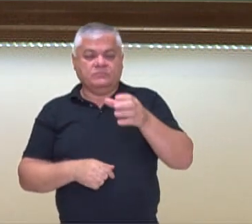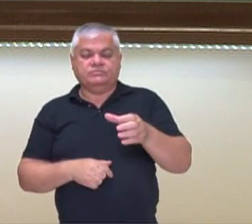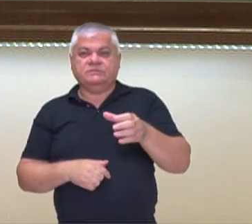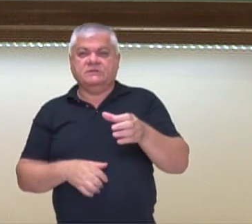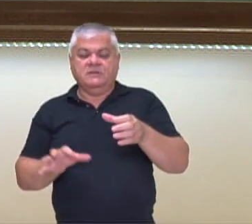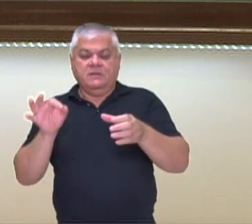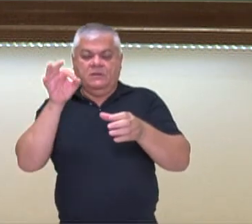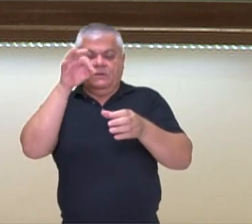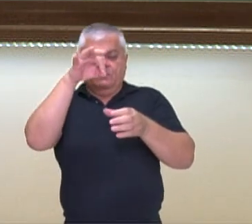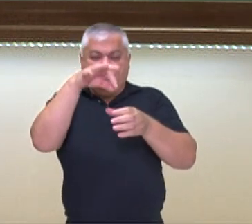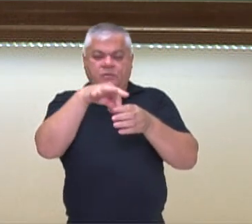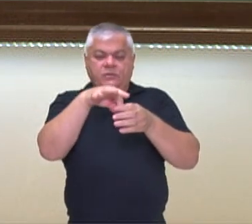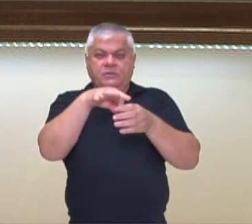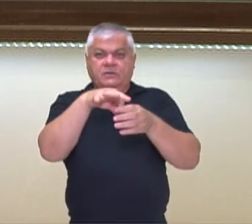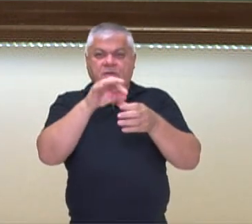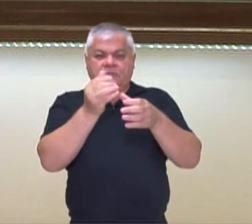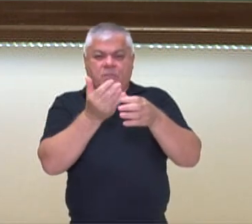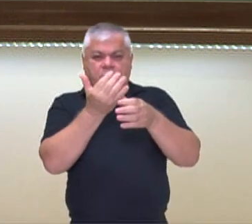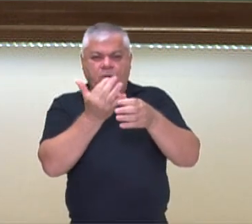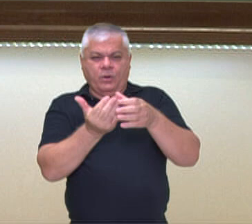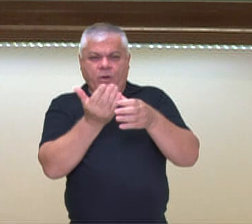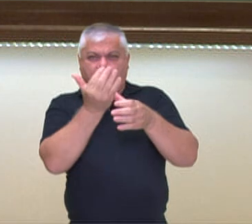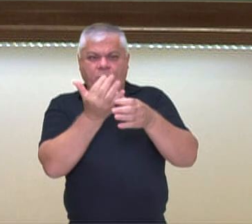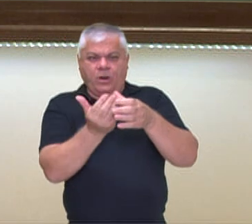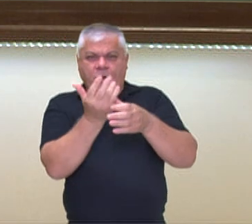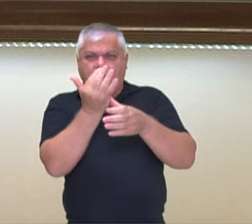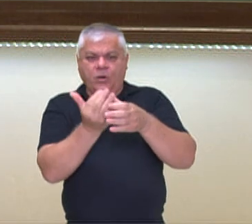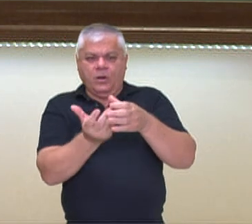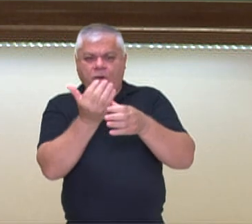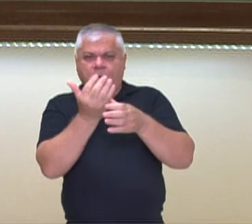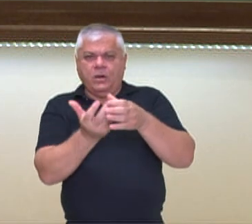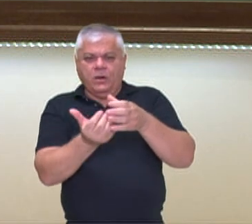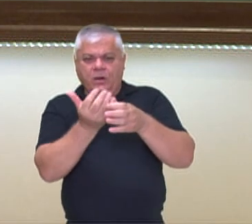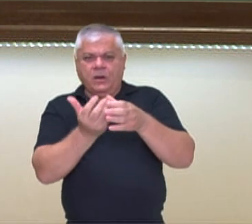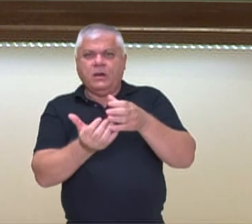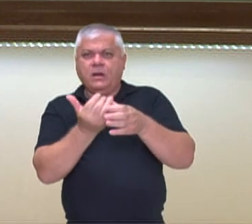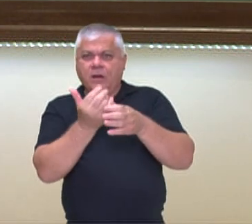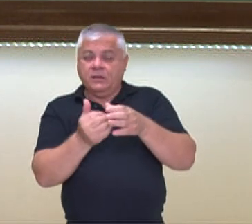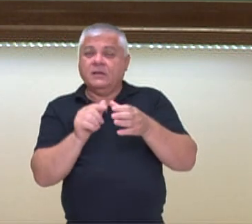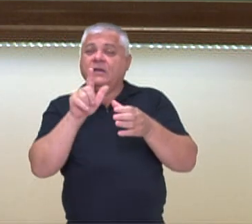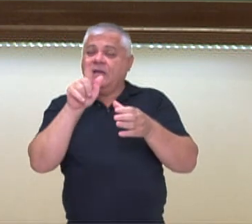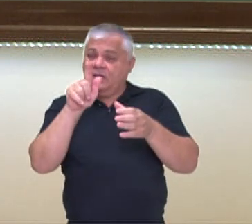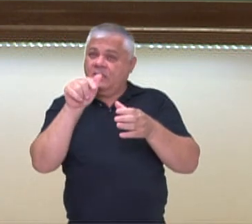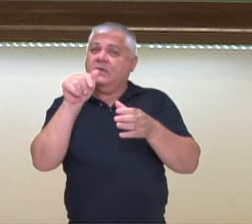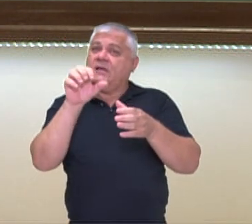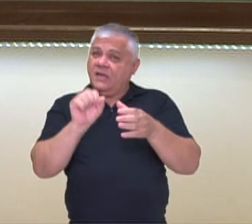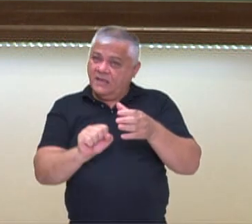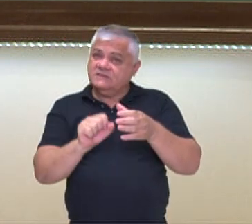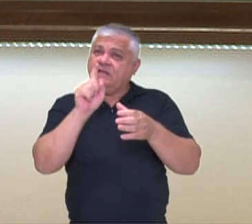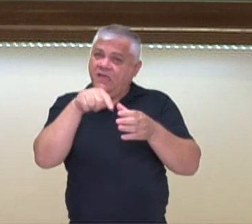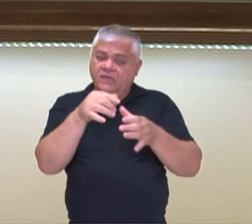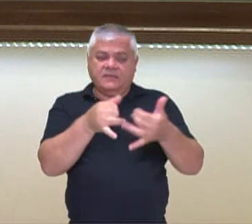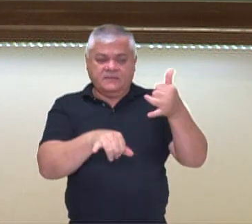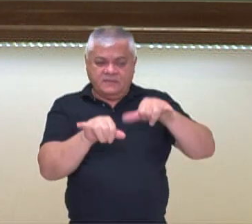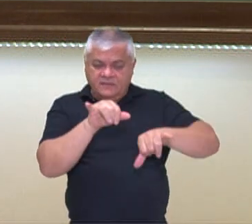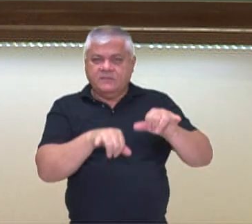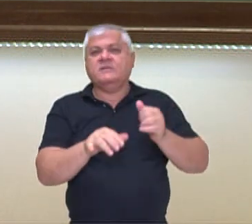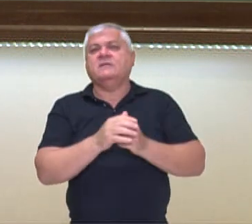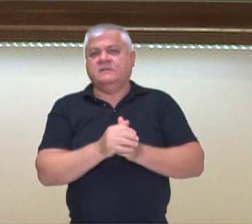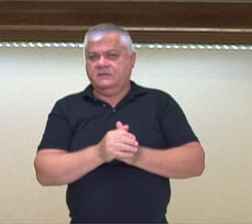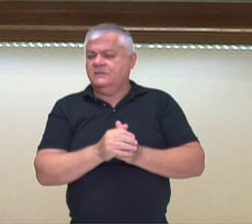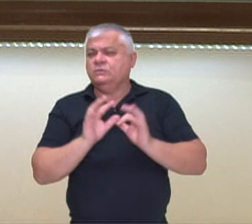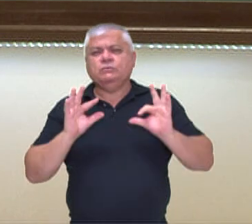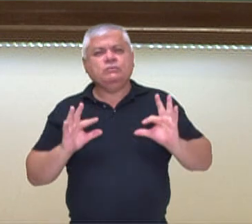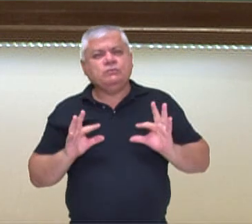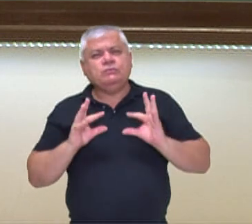ou o pozinho em água, você percebe a liberação de gás. É um indicativo de uma reação química. E outro detalhe, todo